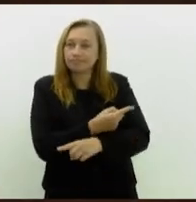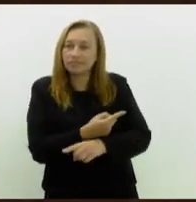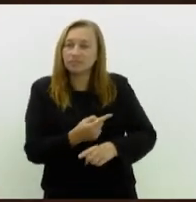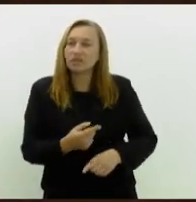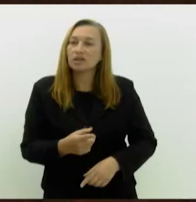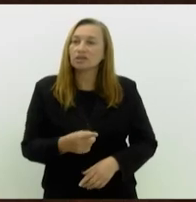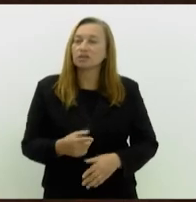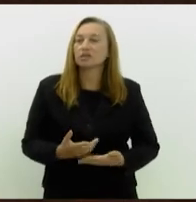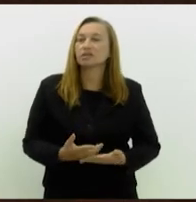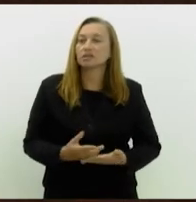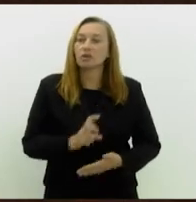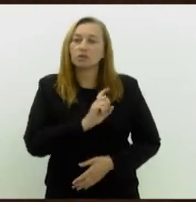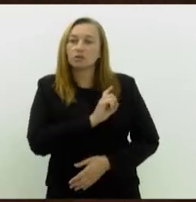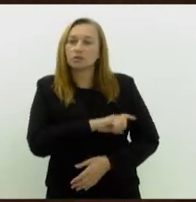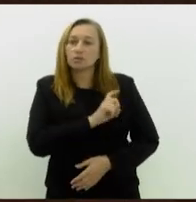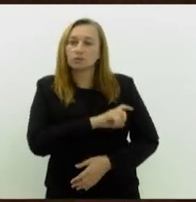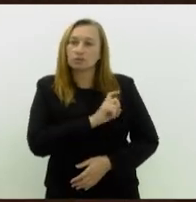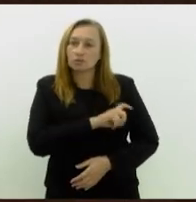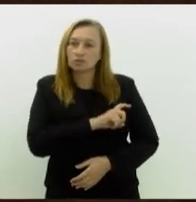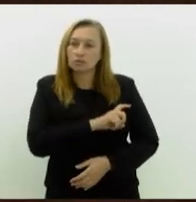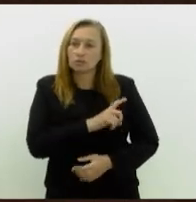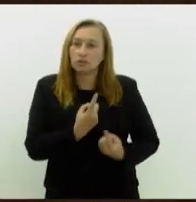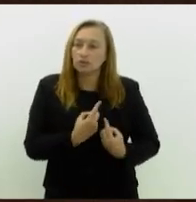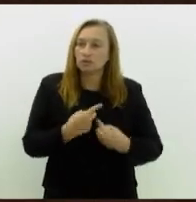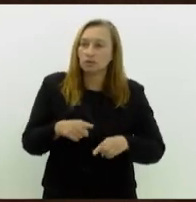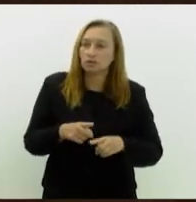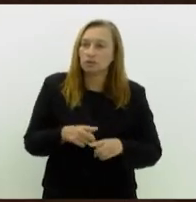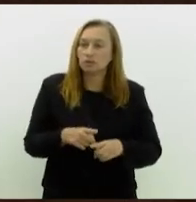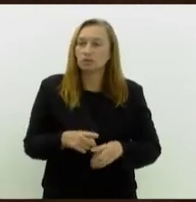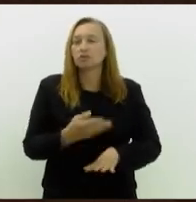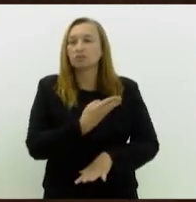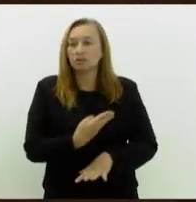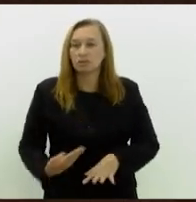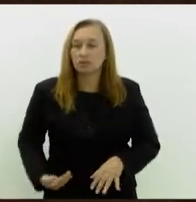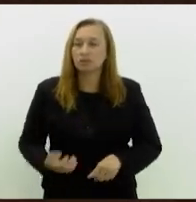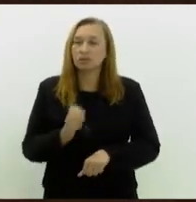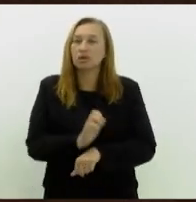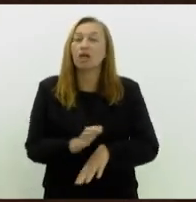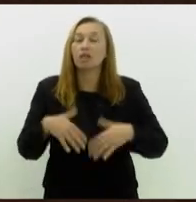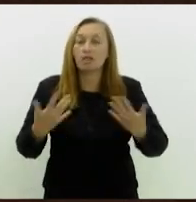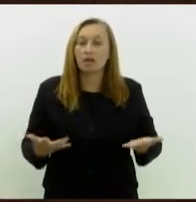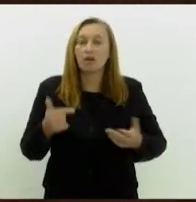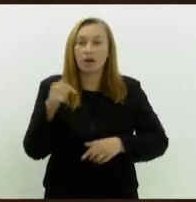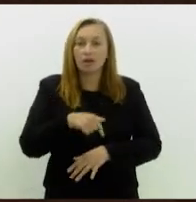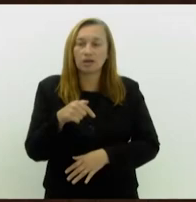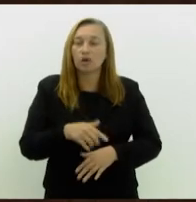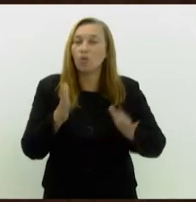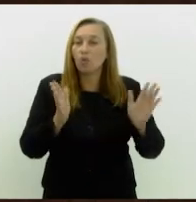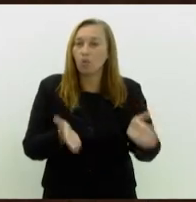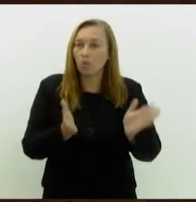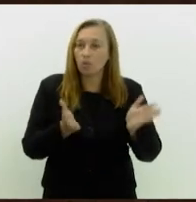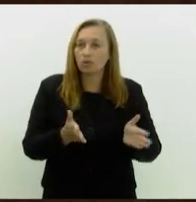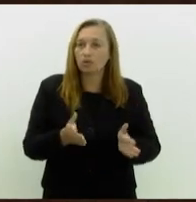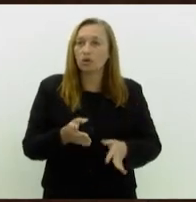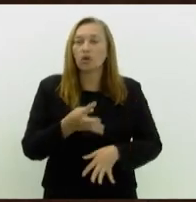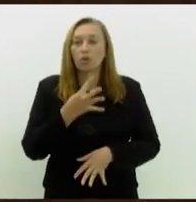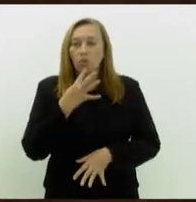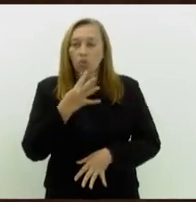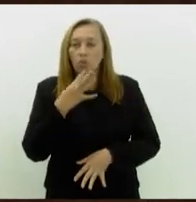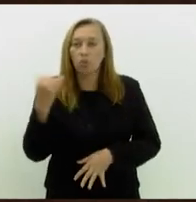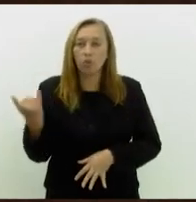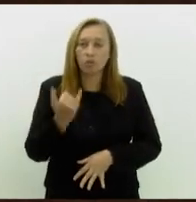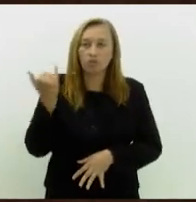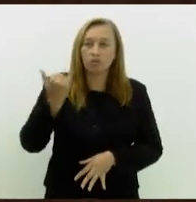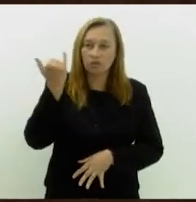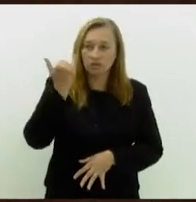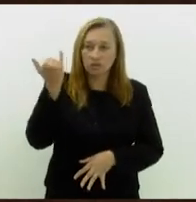sendo cov emente atacado pelo governador do Estado então aqui hoje não só reconhecer a importância